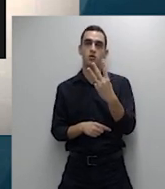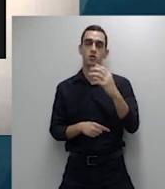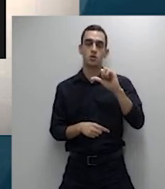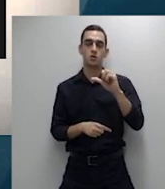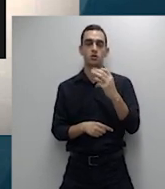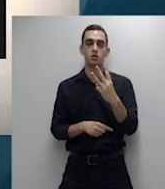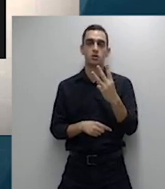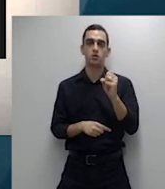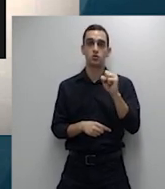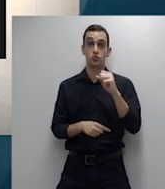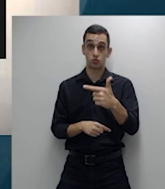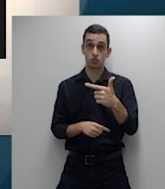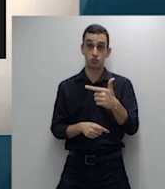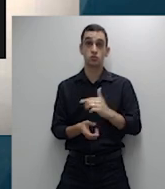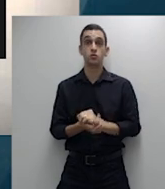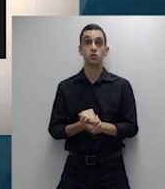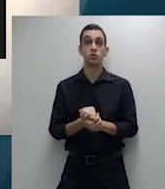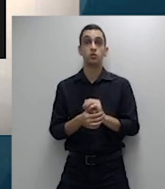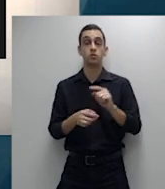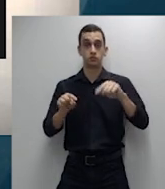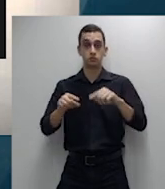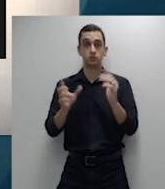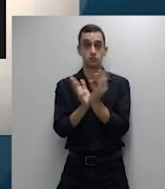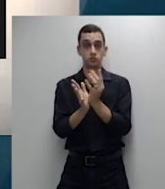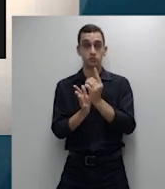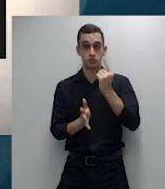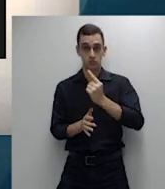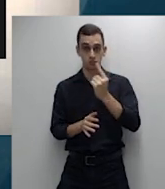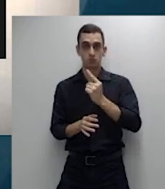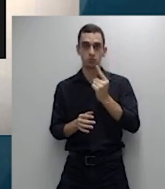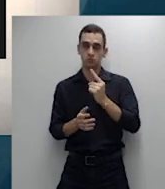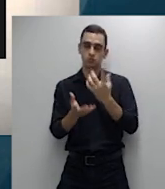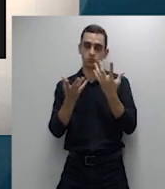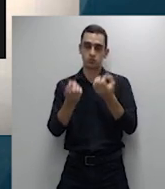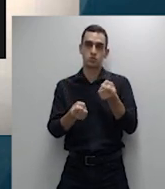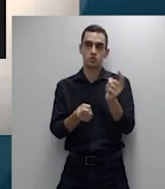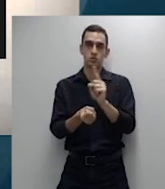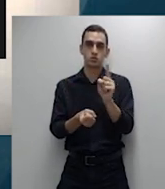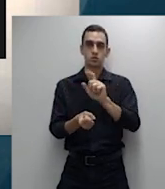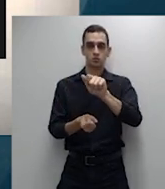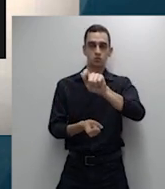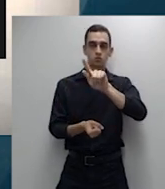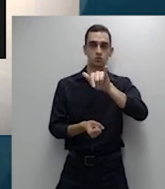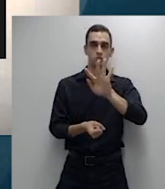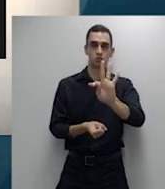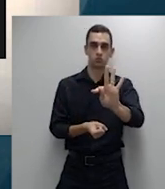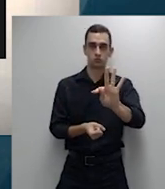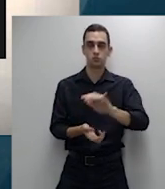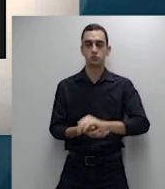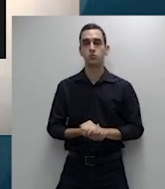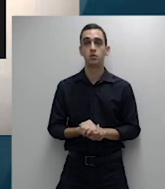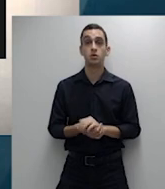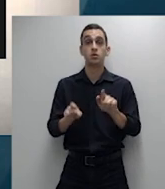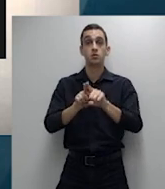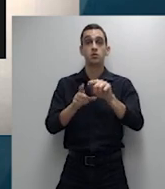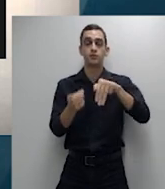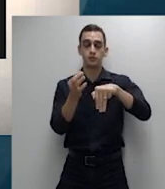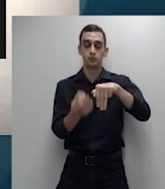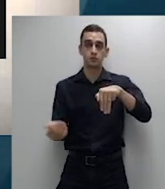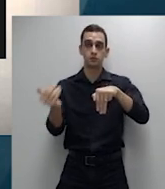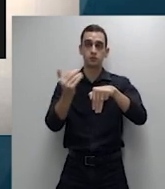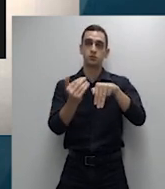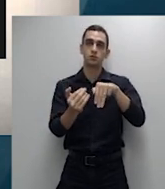por unanimidade negou provimento ao agravo interno da relatoria do ministro Sérgio kukina os imagens declaração no resto de